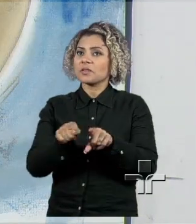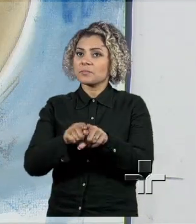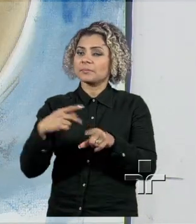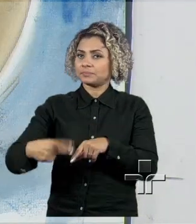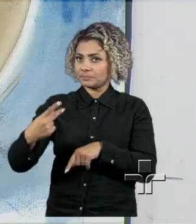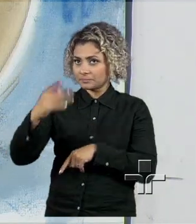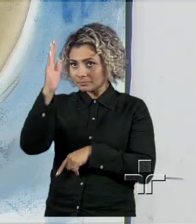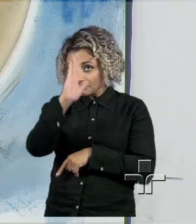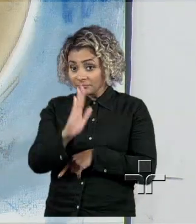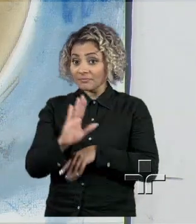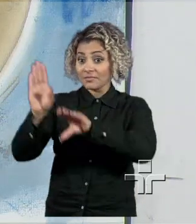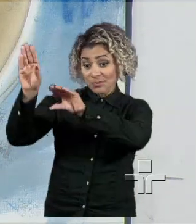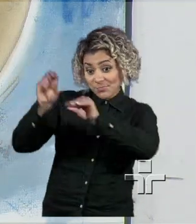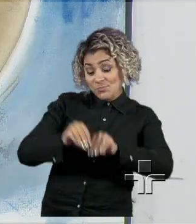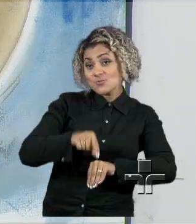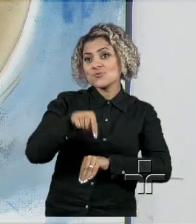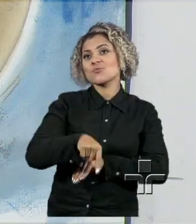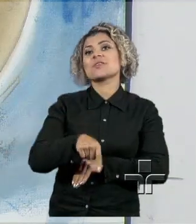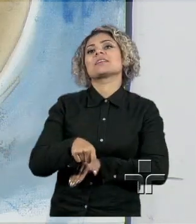cá.